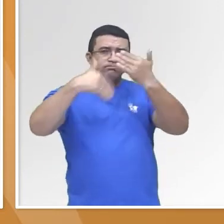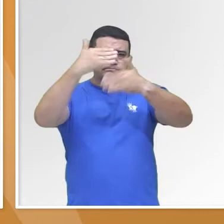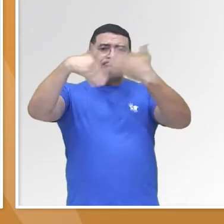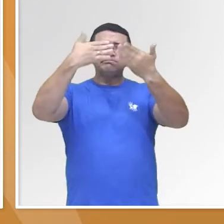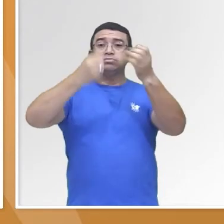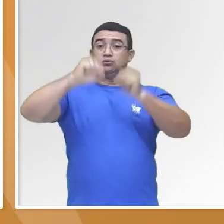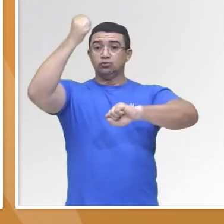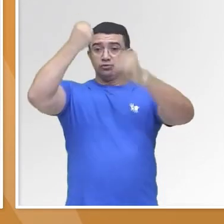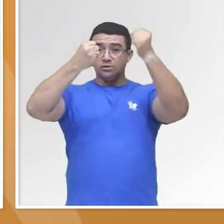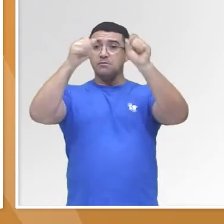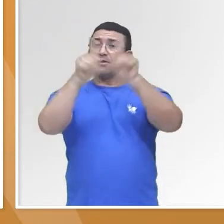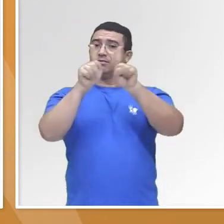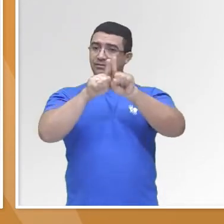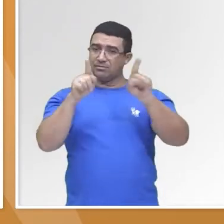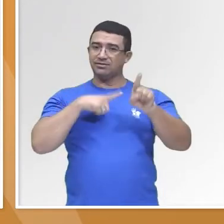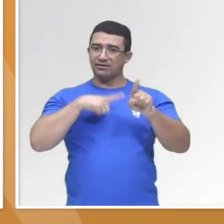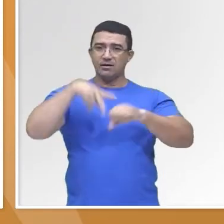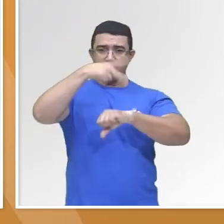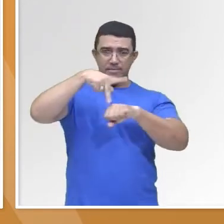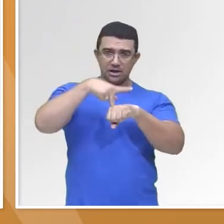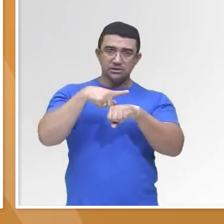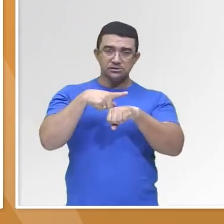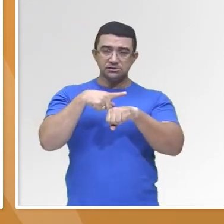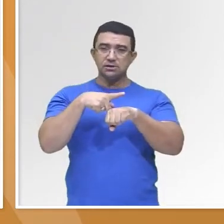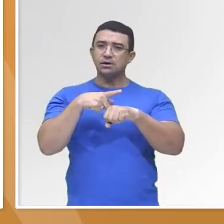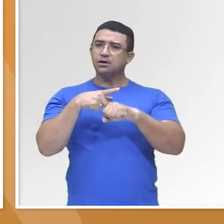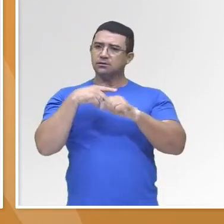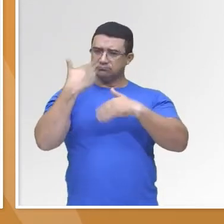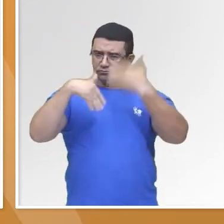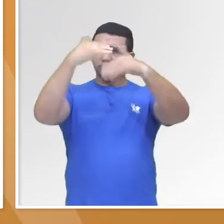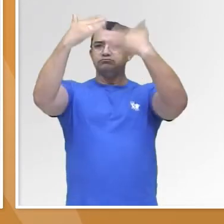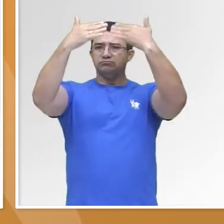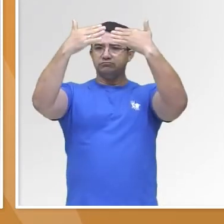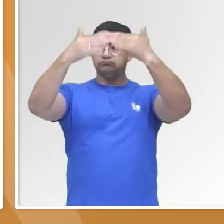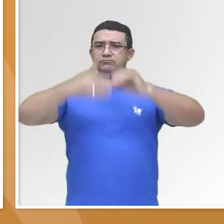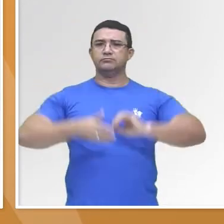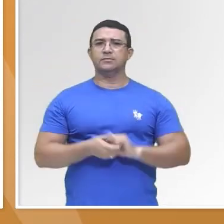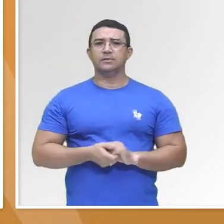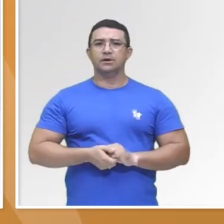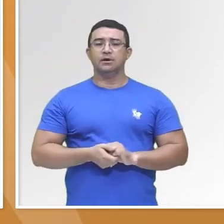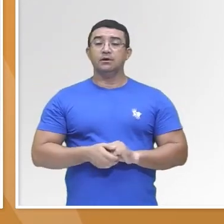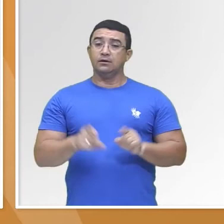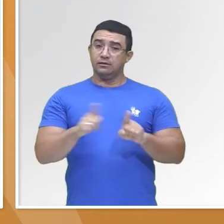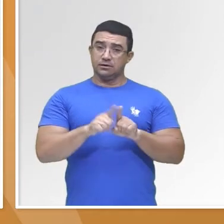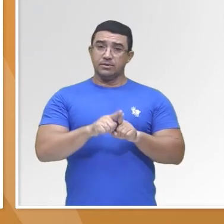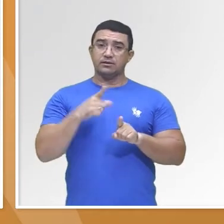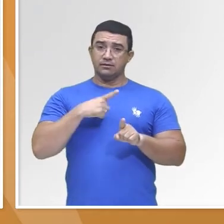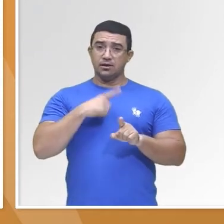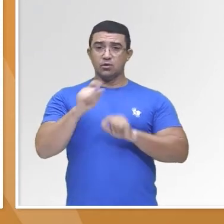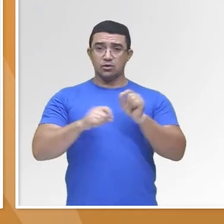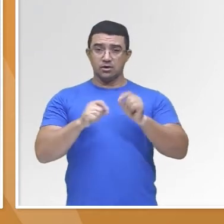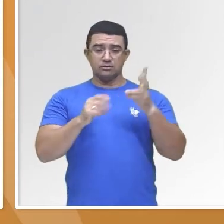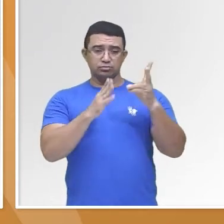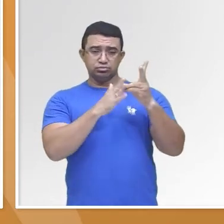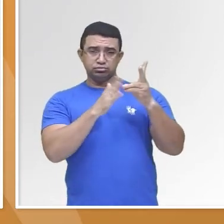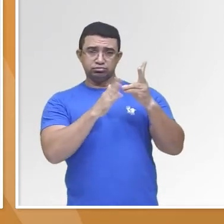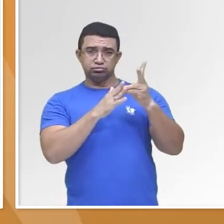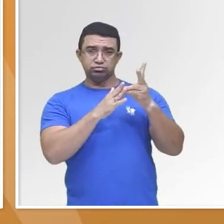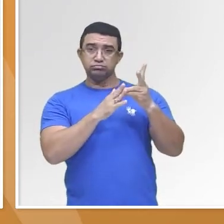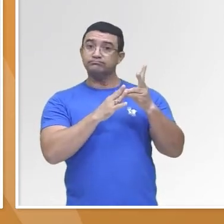industrializados, mas também nos países desenvolvidos. Além disso, nós vamos ter aqui também o Curumim